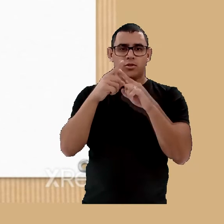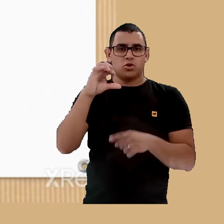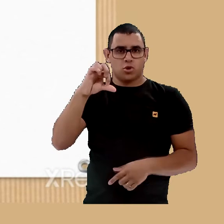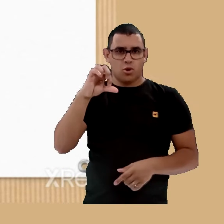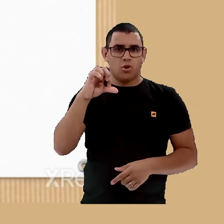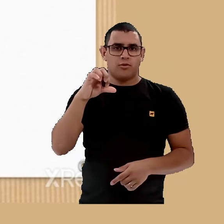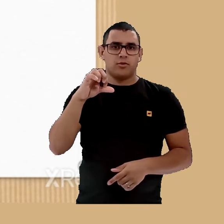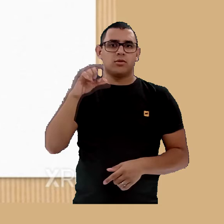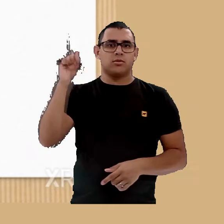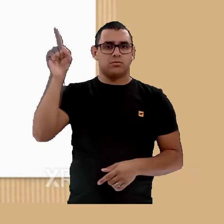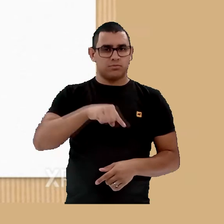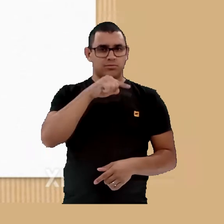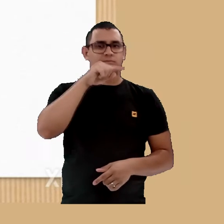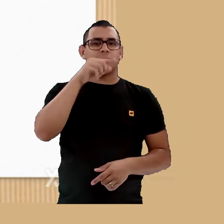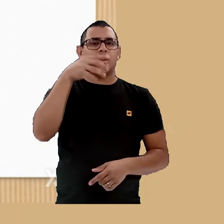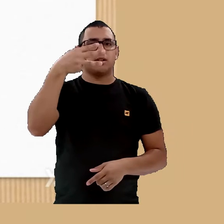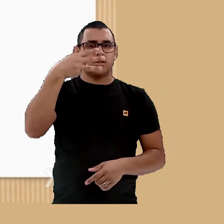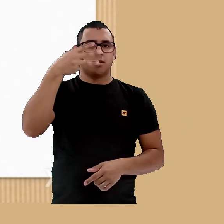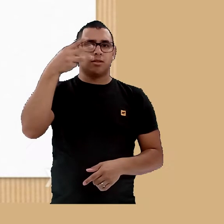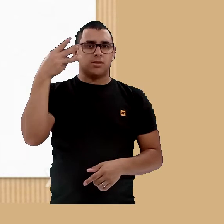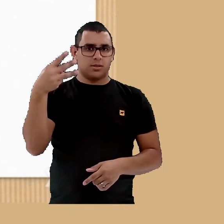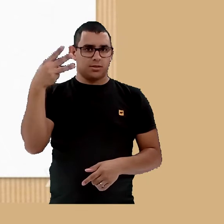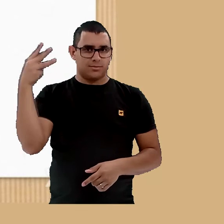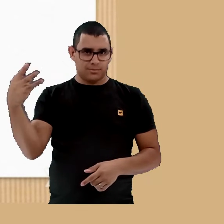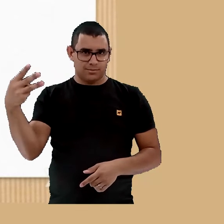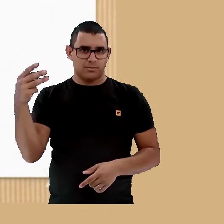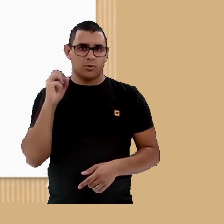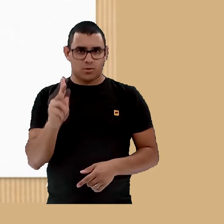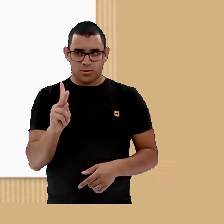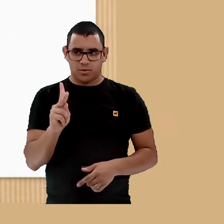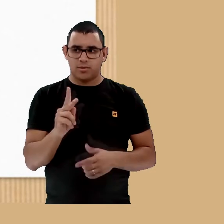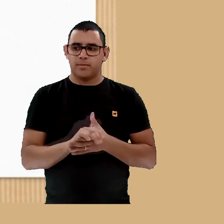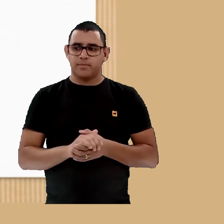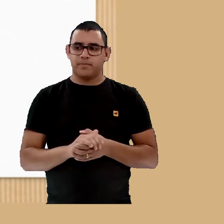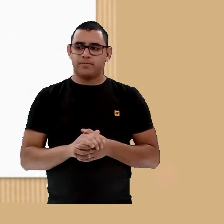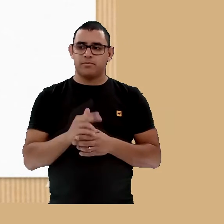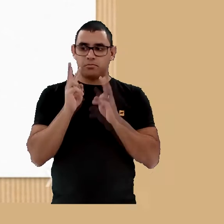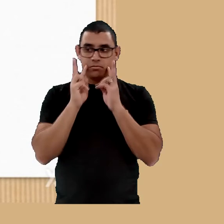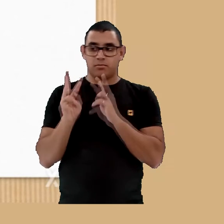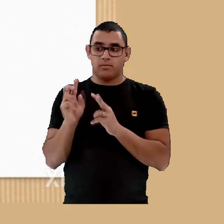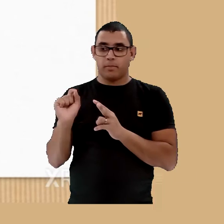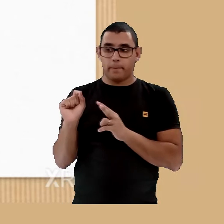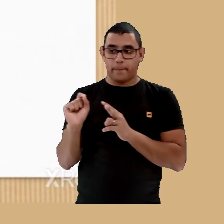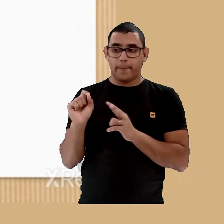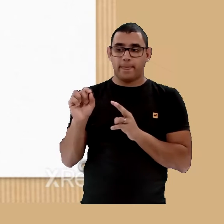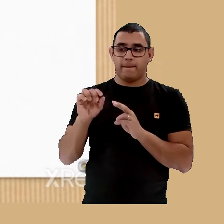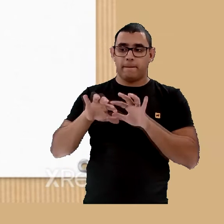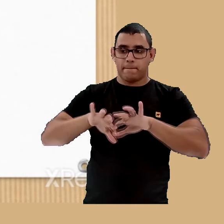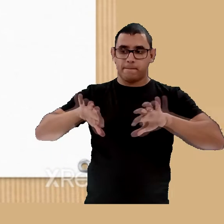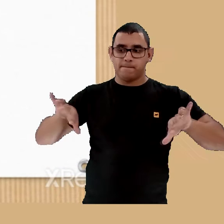extremos. 37 vezes 9, 333. Observem que eu isolei